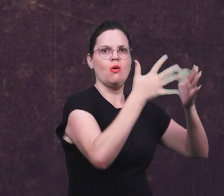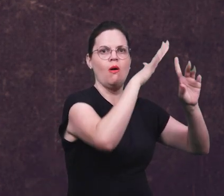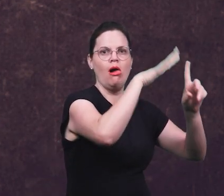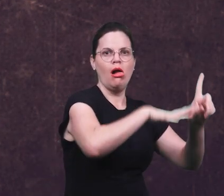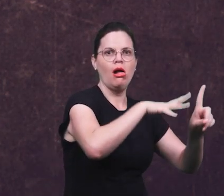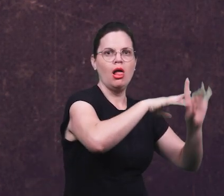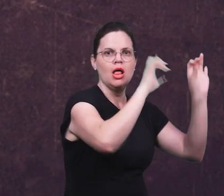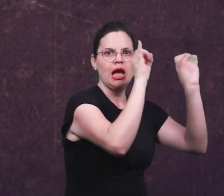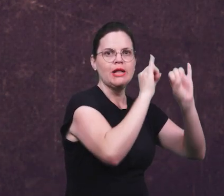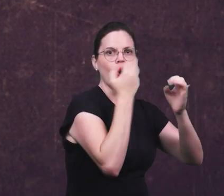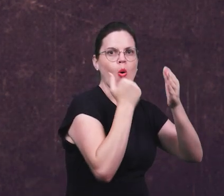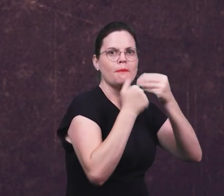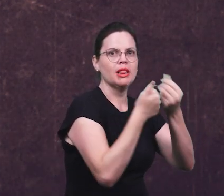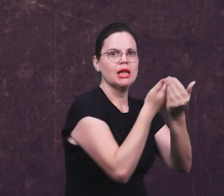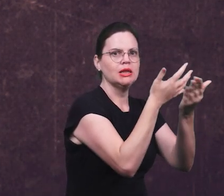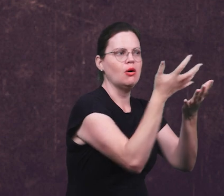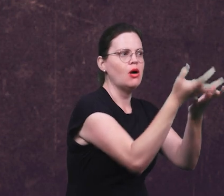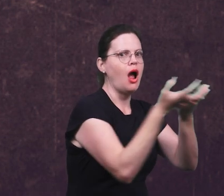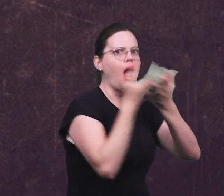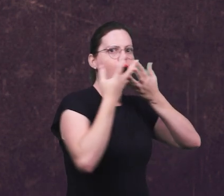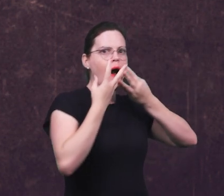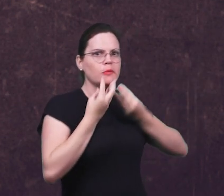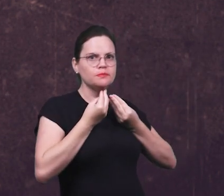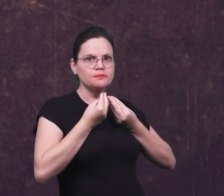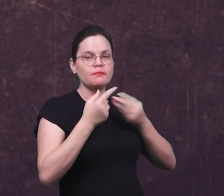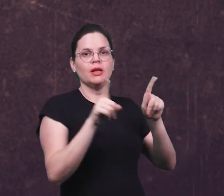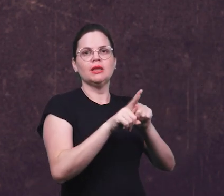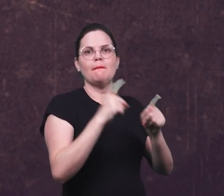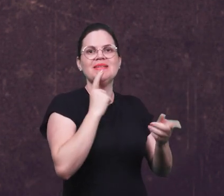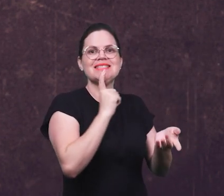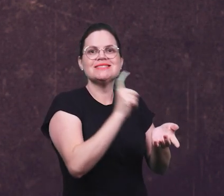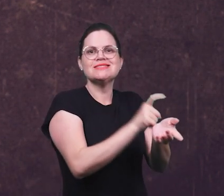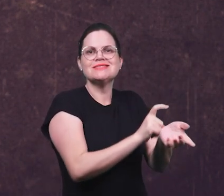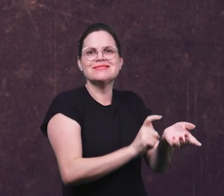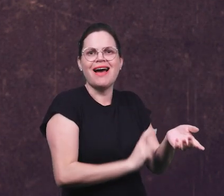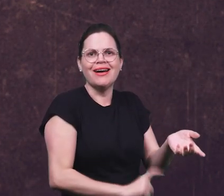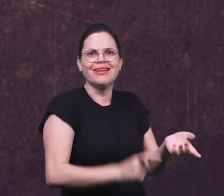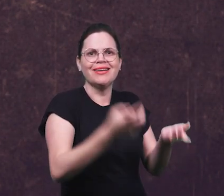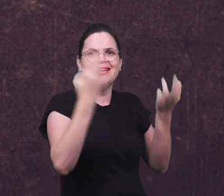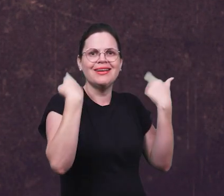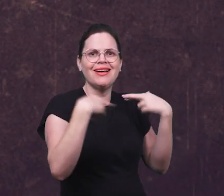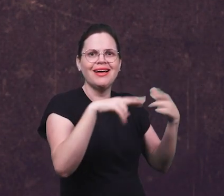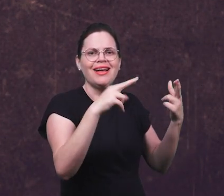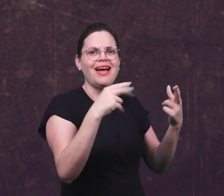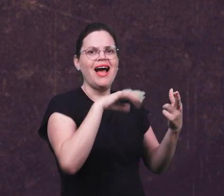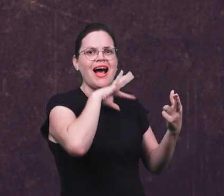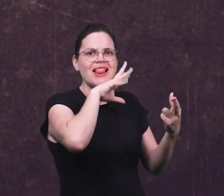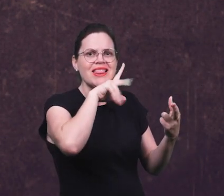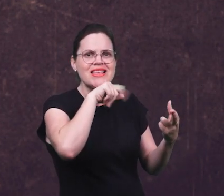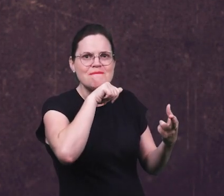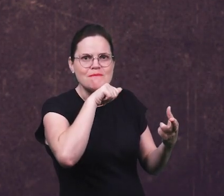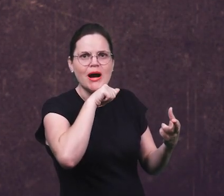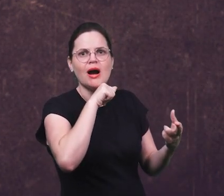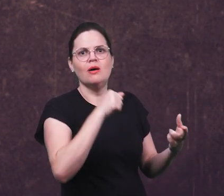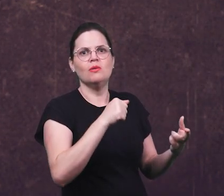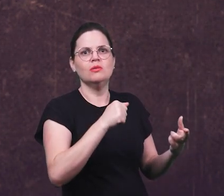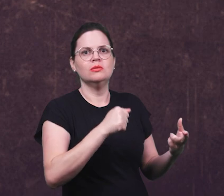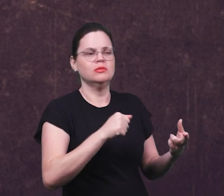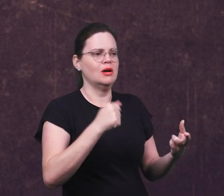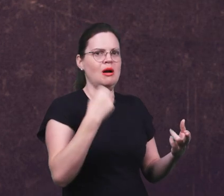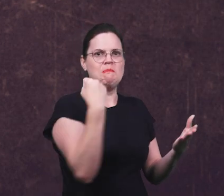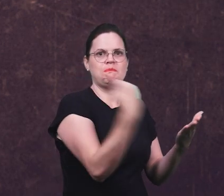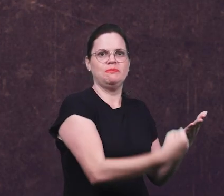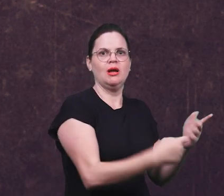Alimentos para ídolos, bem como do sangue, né? Comer o sangue, da carne dos animais sufocados e